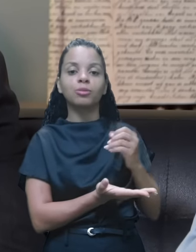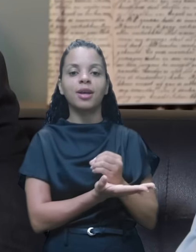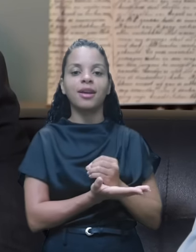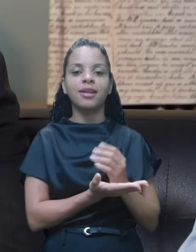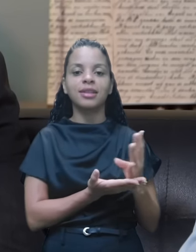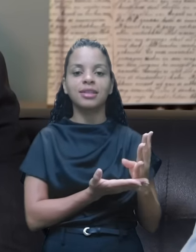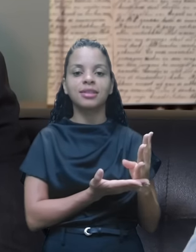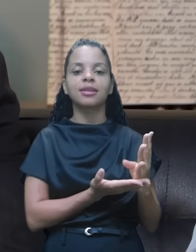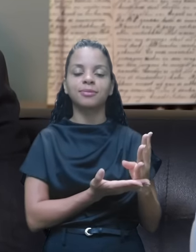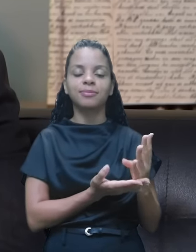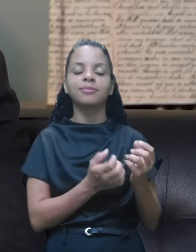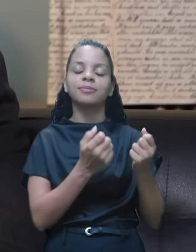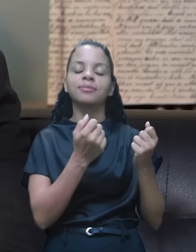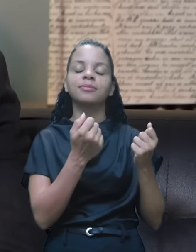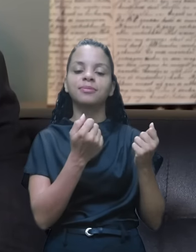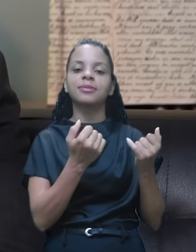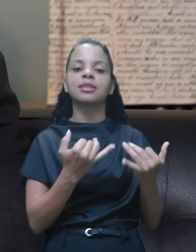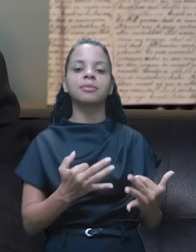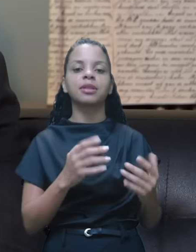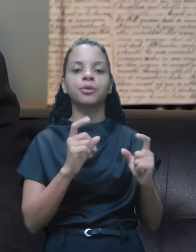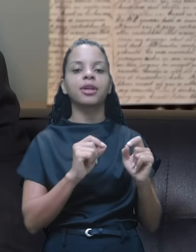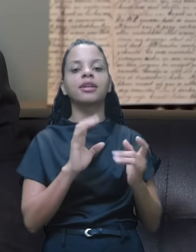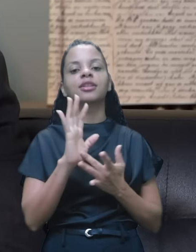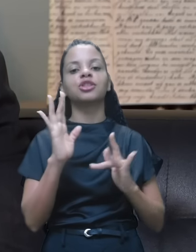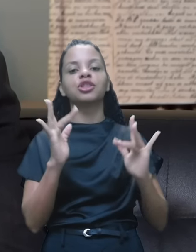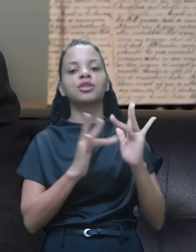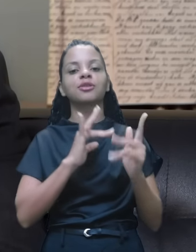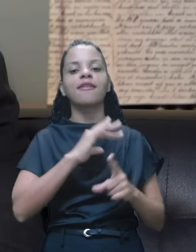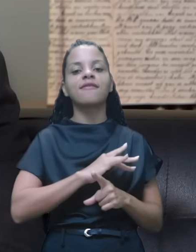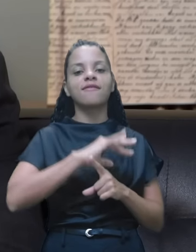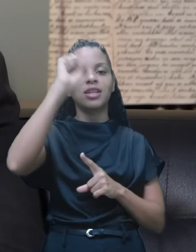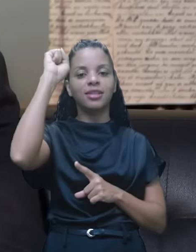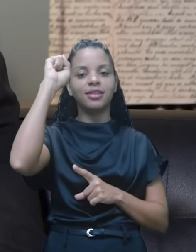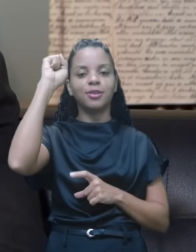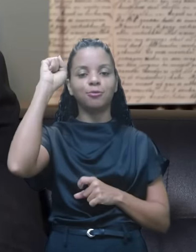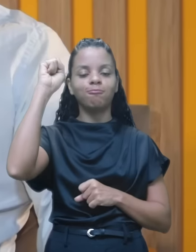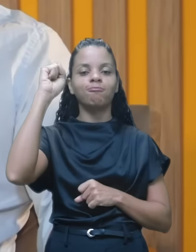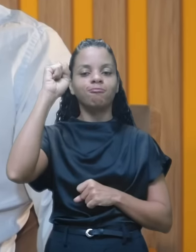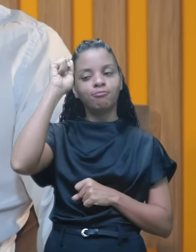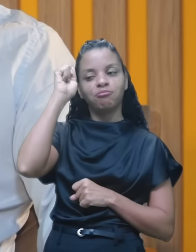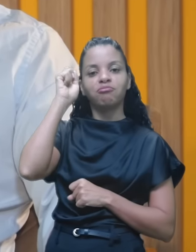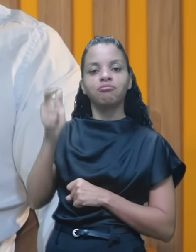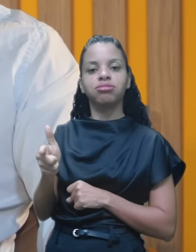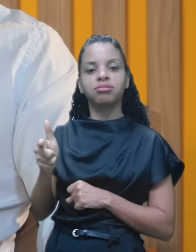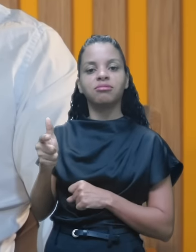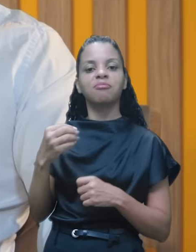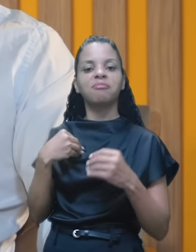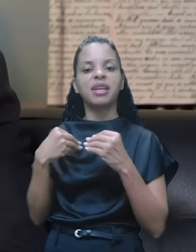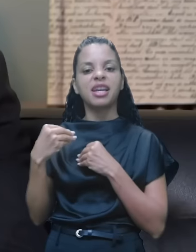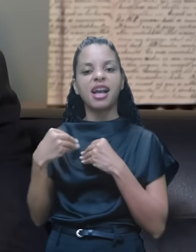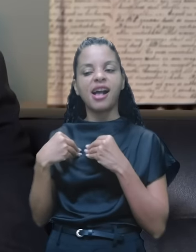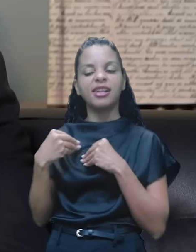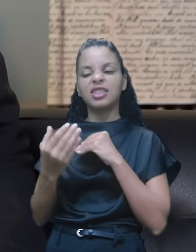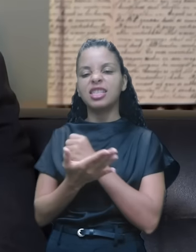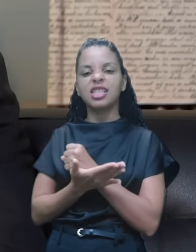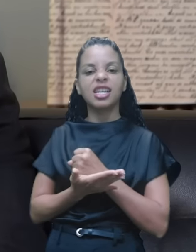trimestre, vemos claramente que Jesus venceu. Ele ganhou a batalha. Amém. O pecado foi destruído.